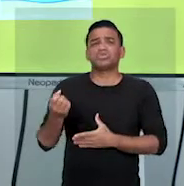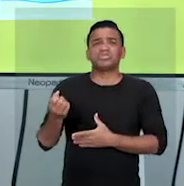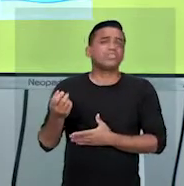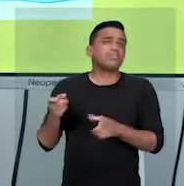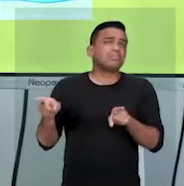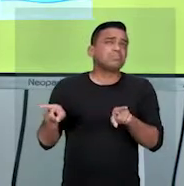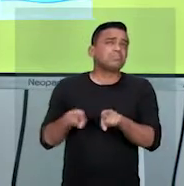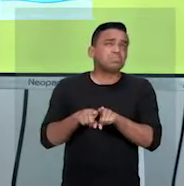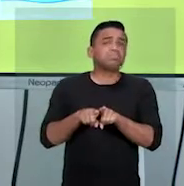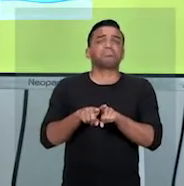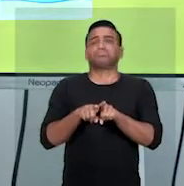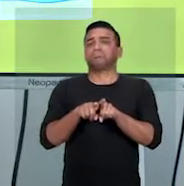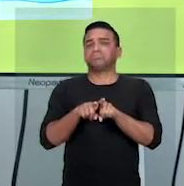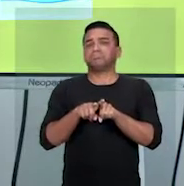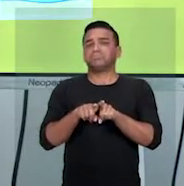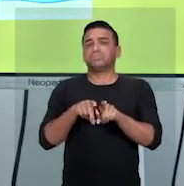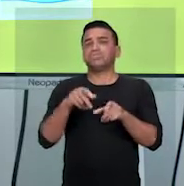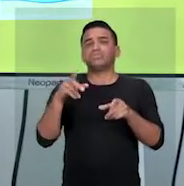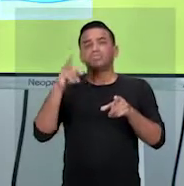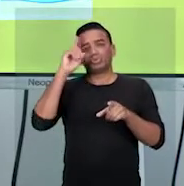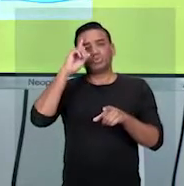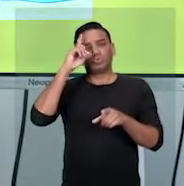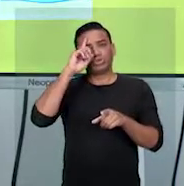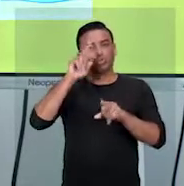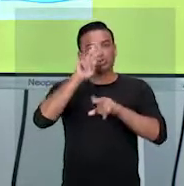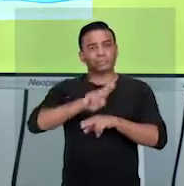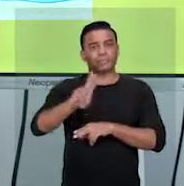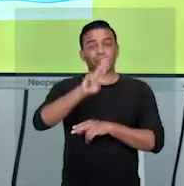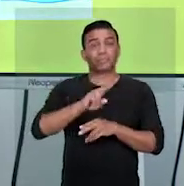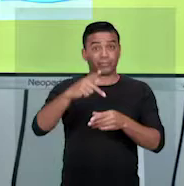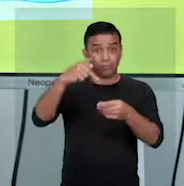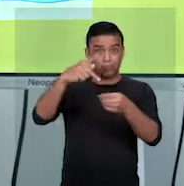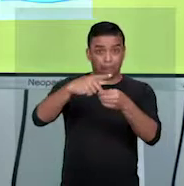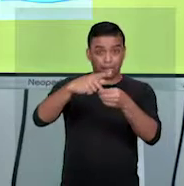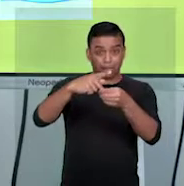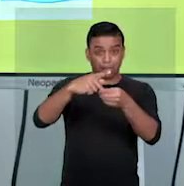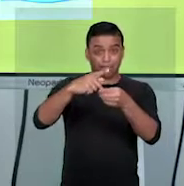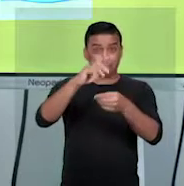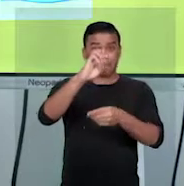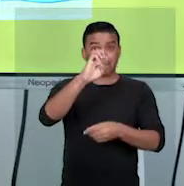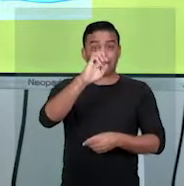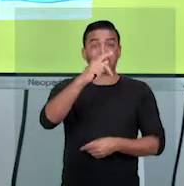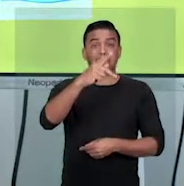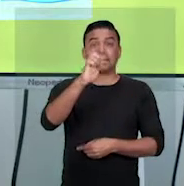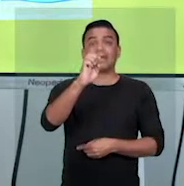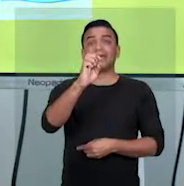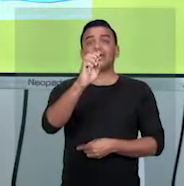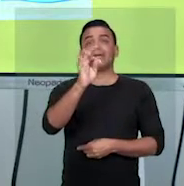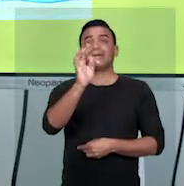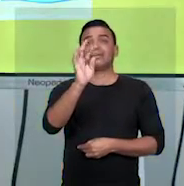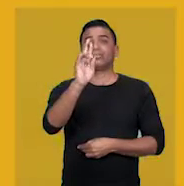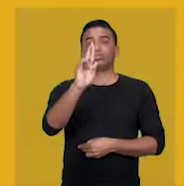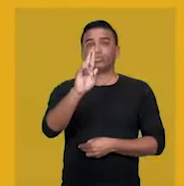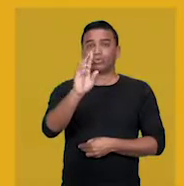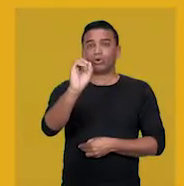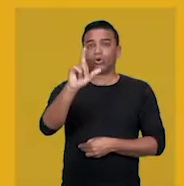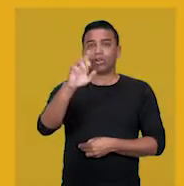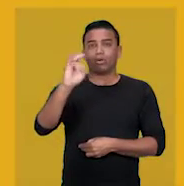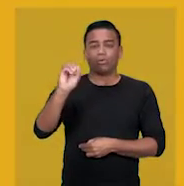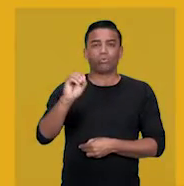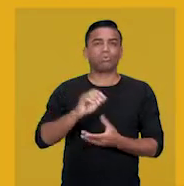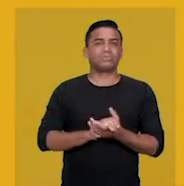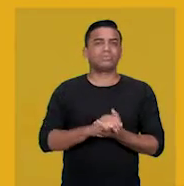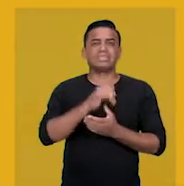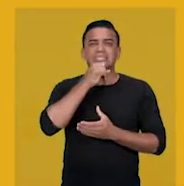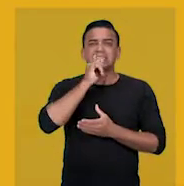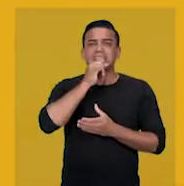dia a dia? Bom, o petróleo, ele é, na sua grande maioria, né, encontrado ali submerso ou sobre